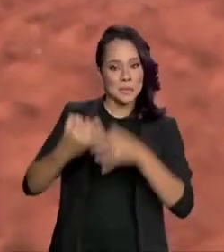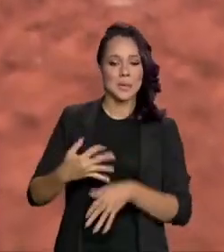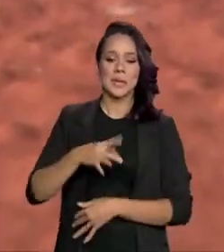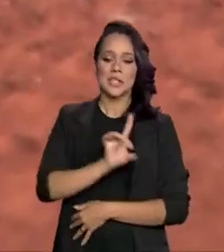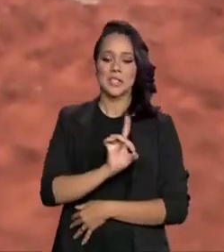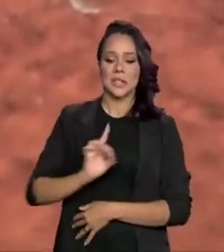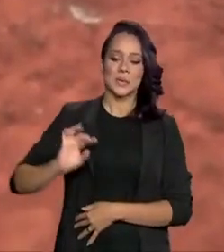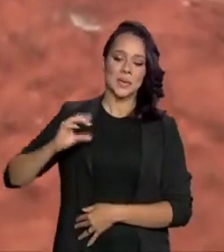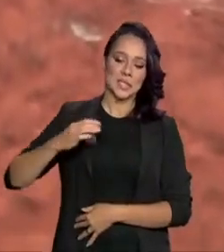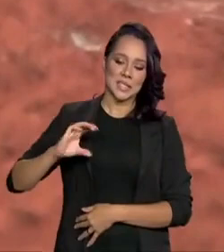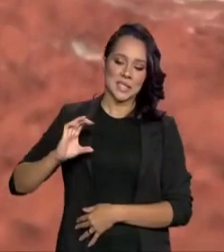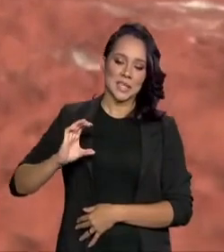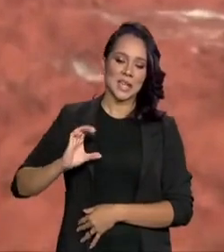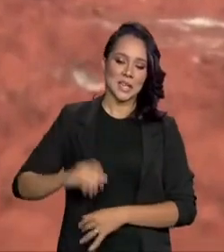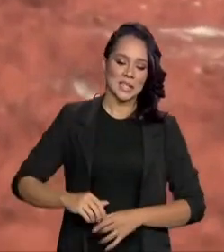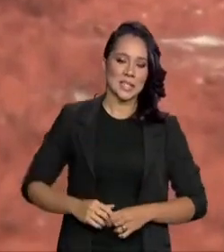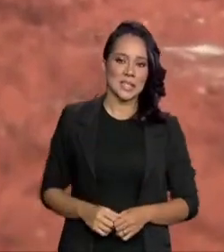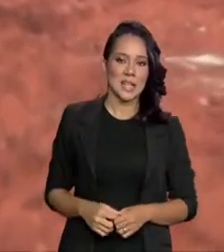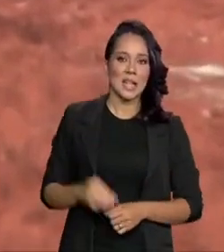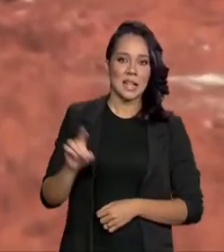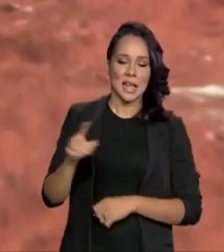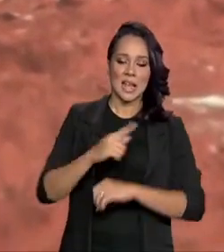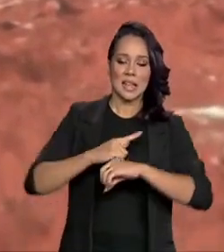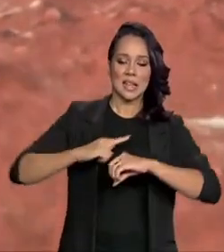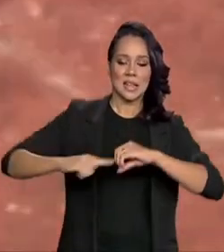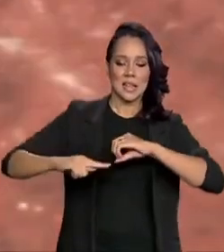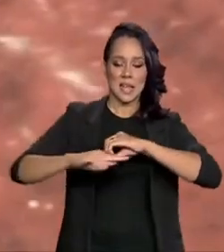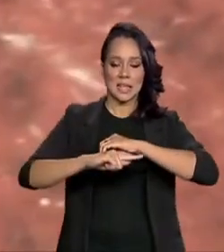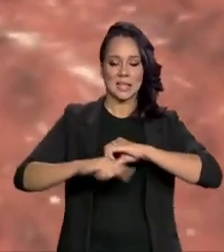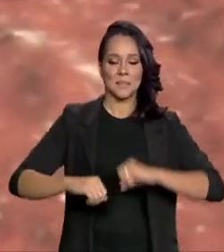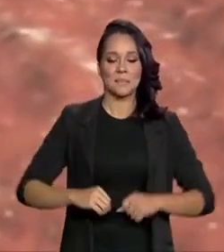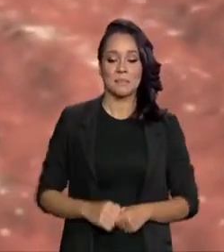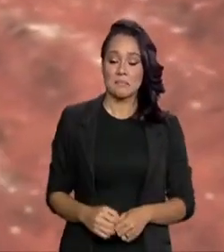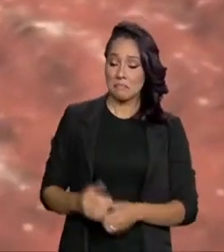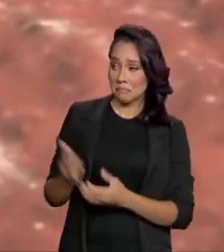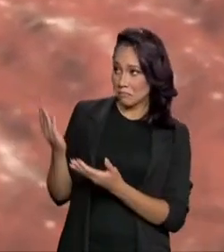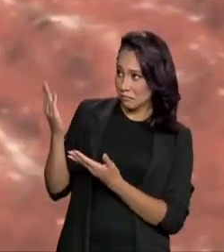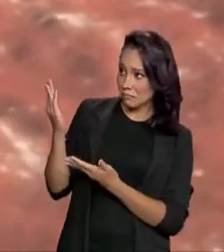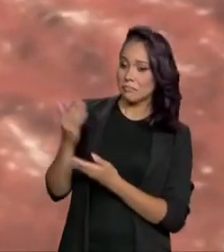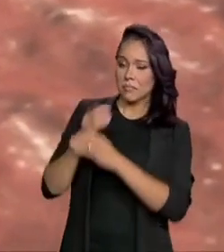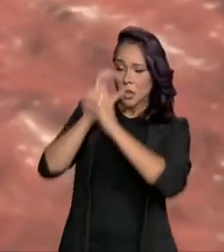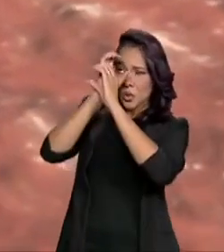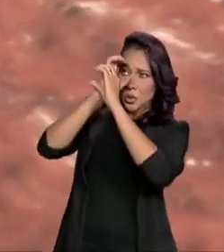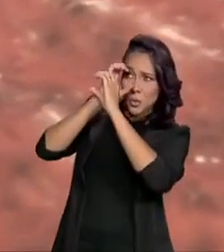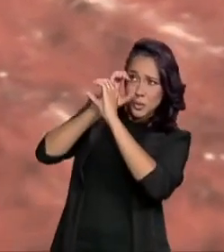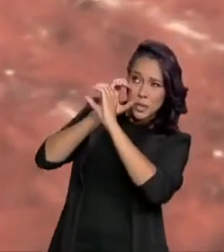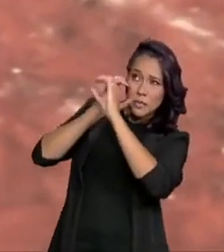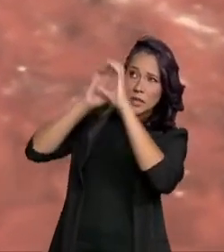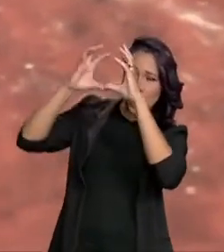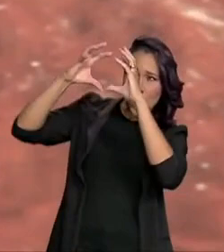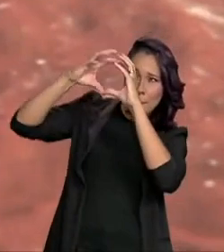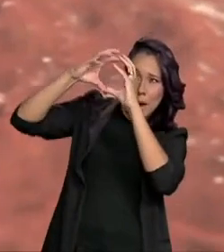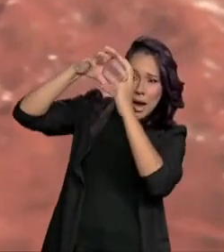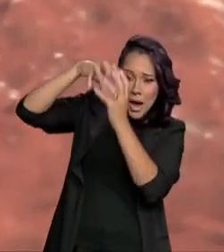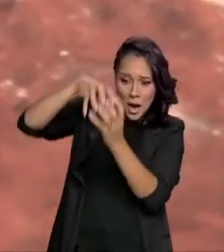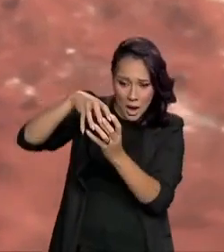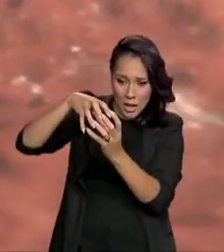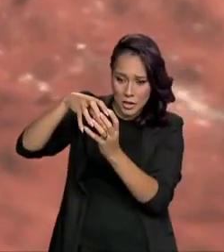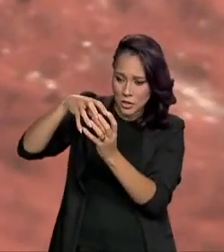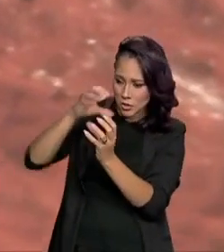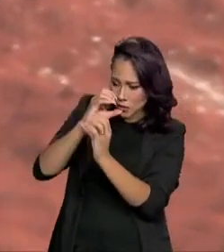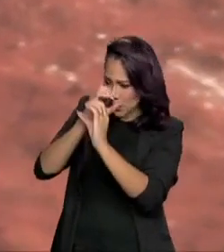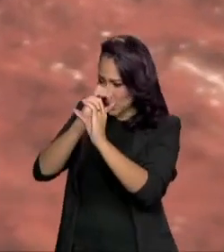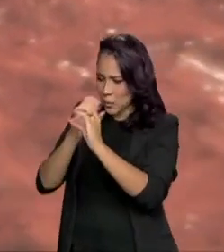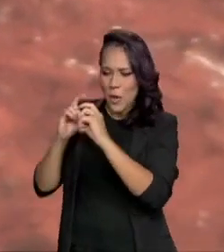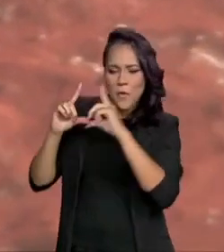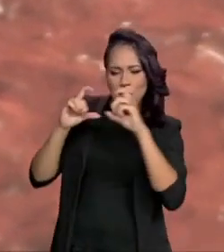de Ciências Planetárias da NASA. Esse fenômeno de observação de Marte, todas as